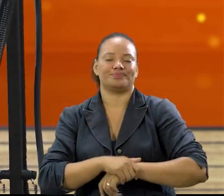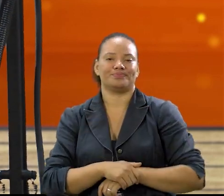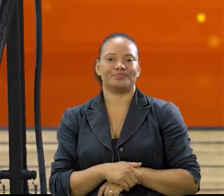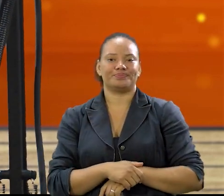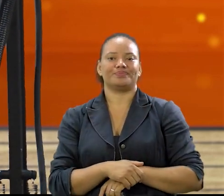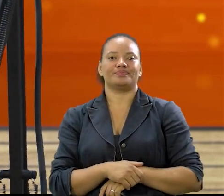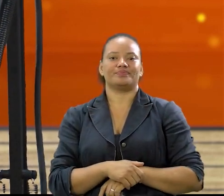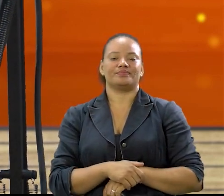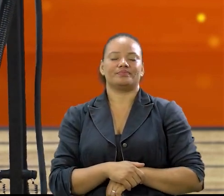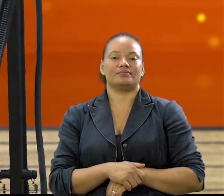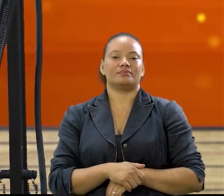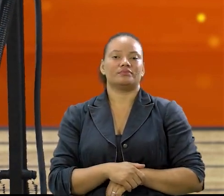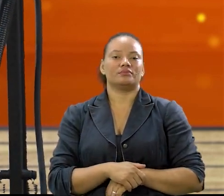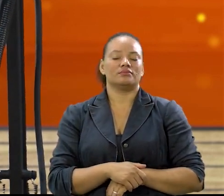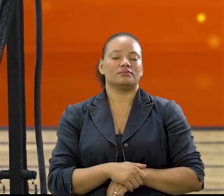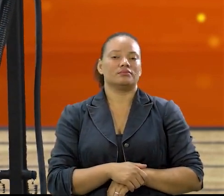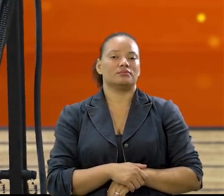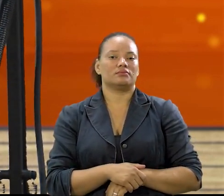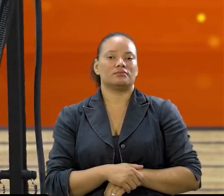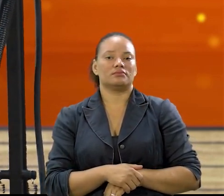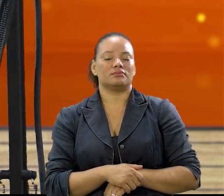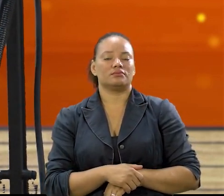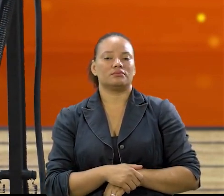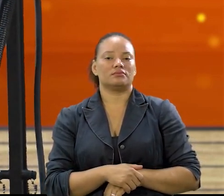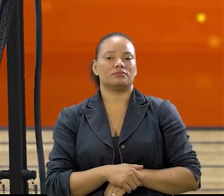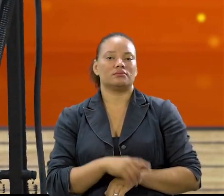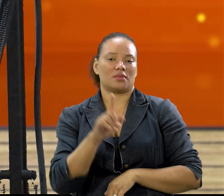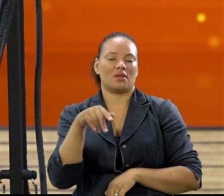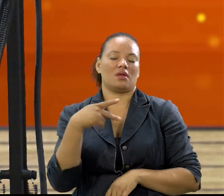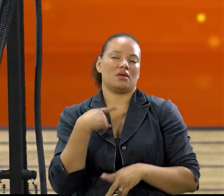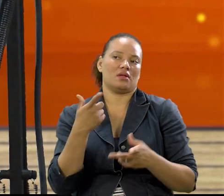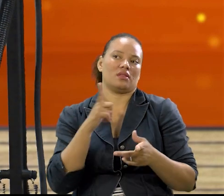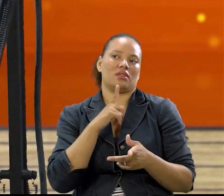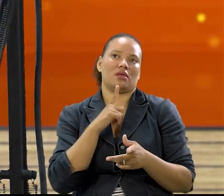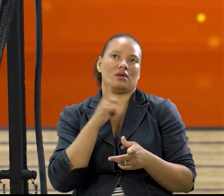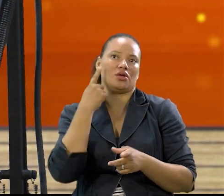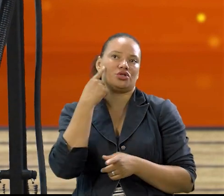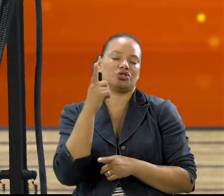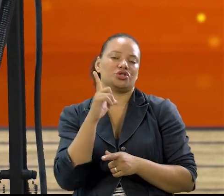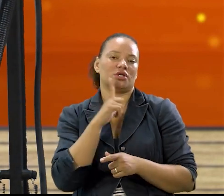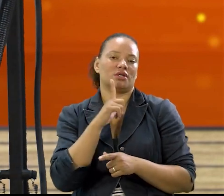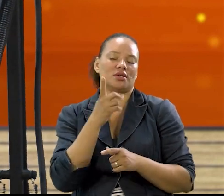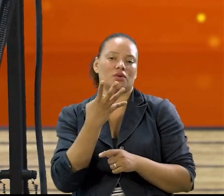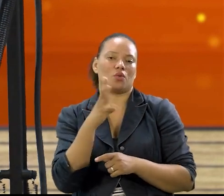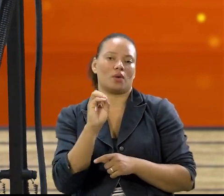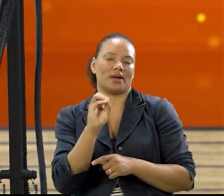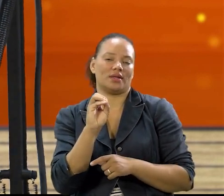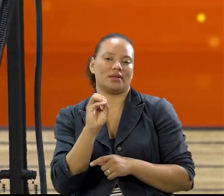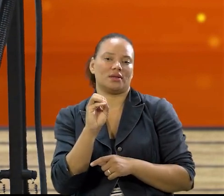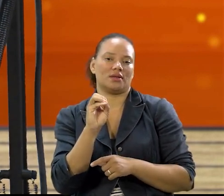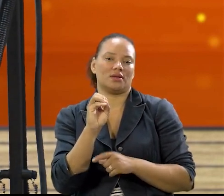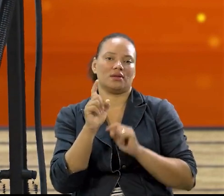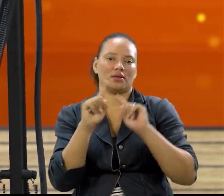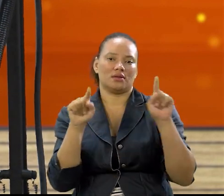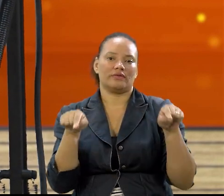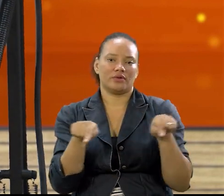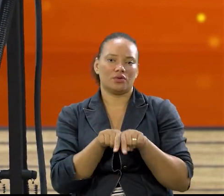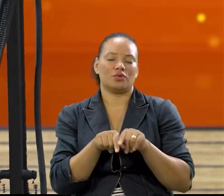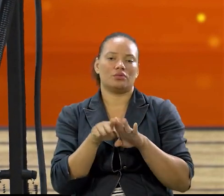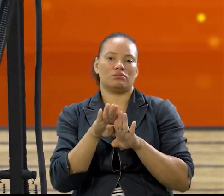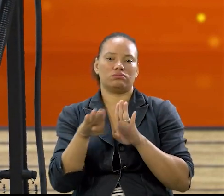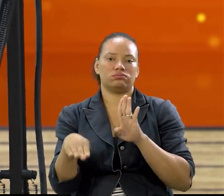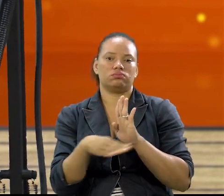bem difícil mas nós vios Com certeza Gu uma guerra era assim você tinha tinha dias que tinha 40 servidores